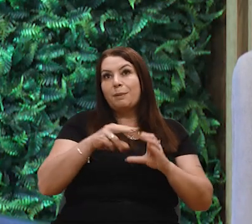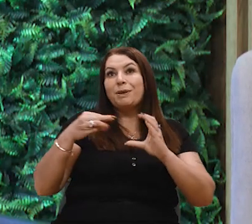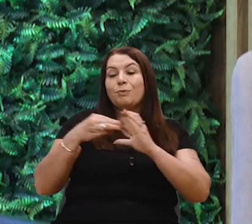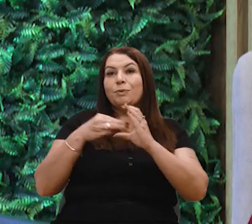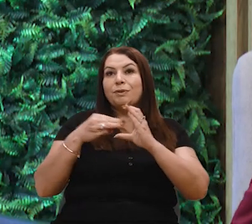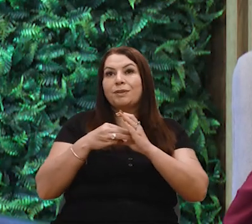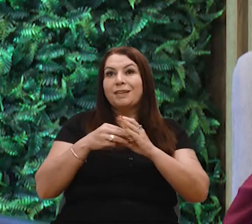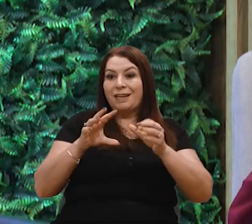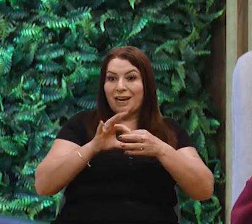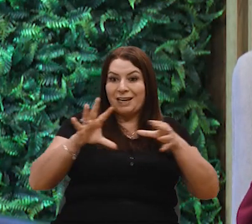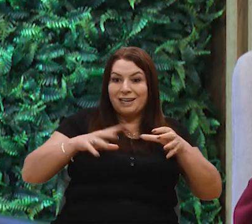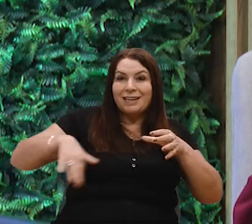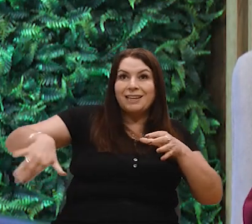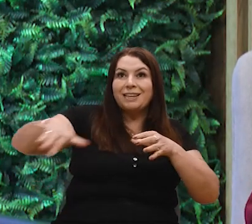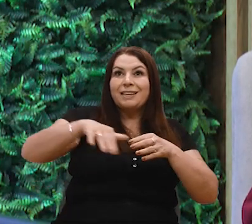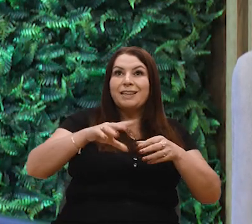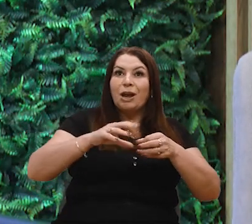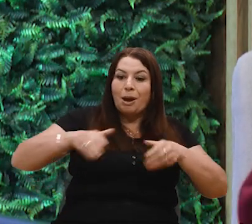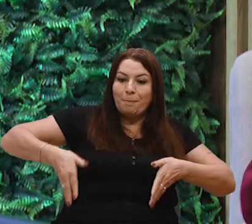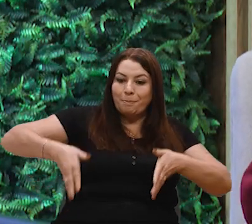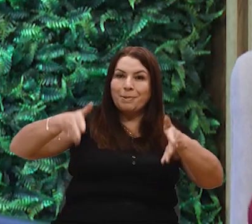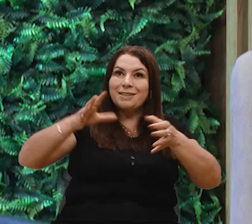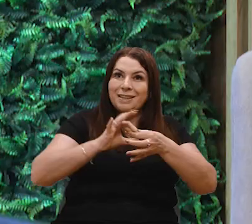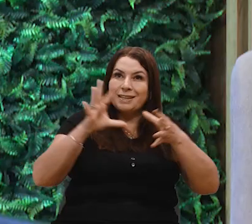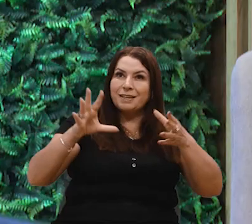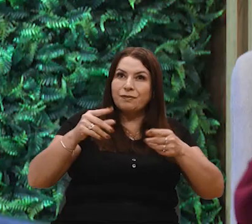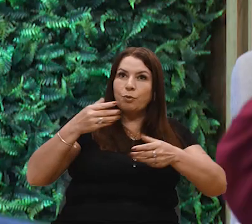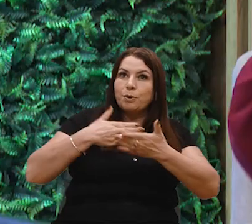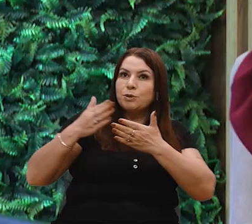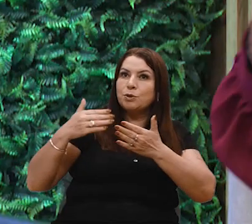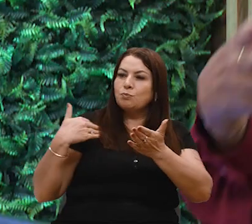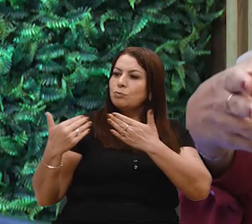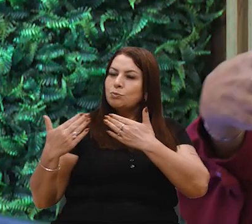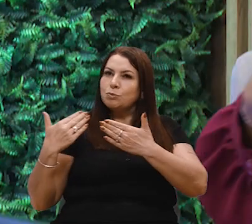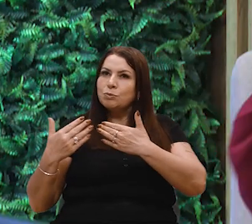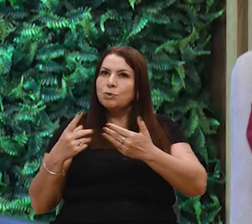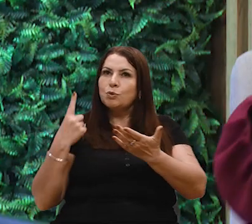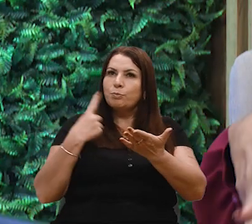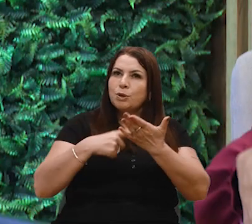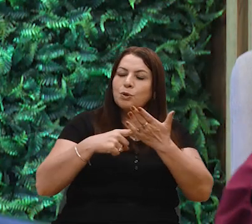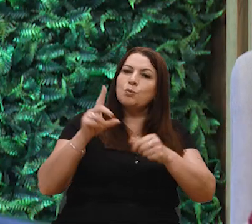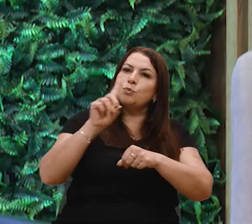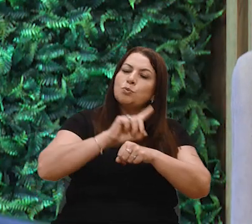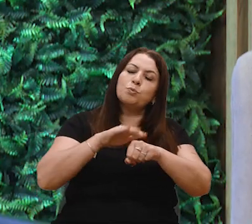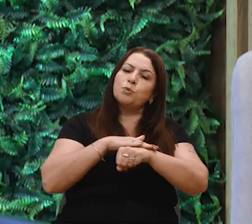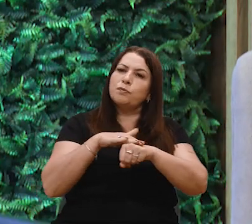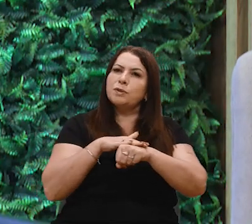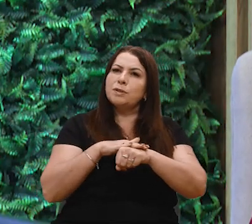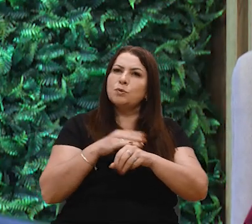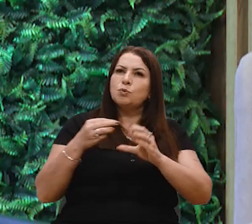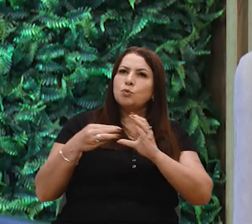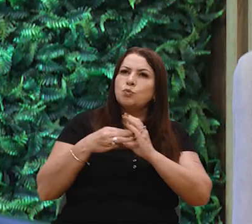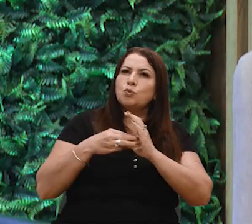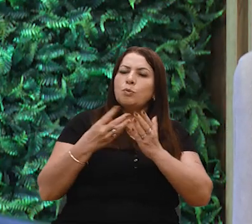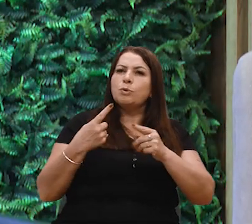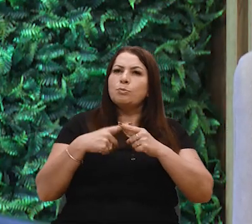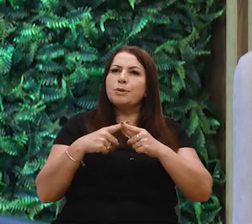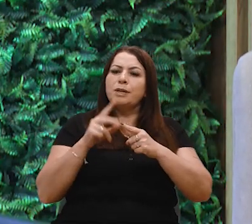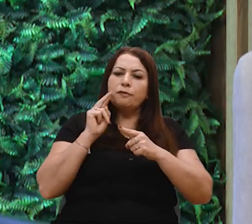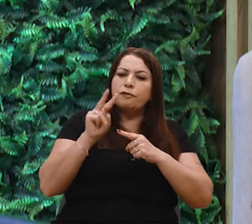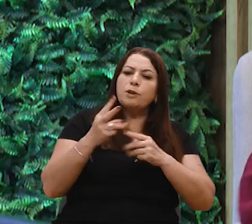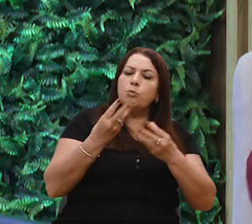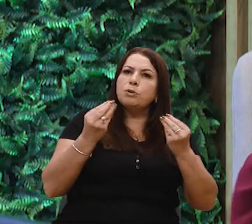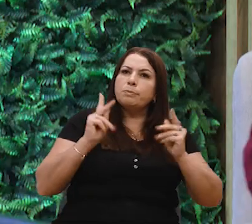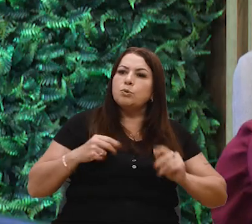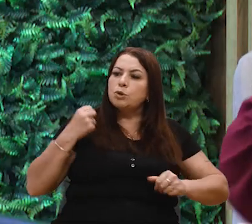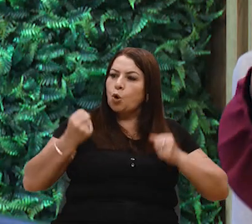do Világio Caxias, que é o Pista Livre, né? Mas que começa numa discussão, numa conversa nossa. Marquei um dia para conversar no shopping, porque